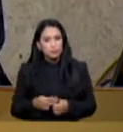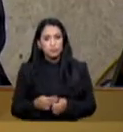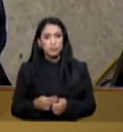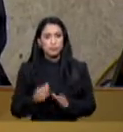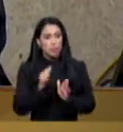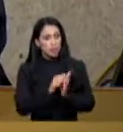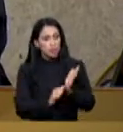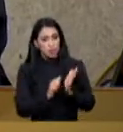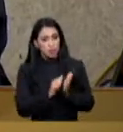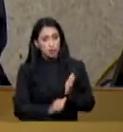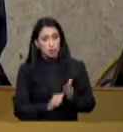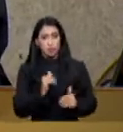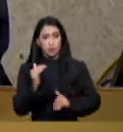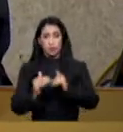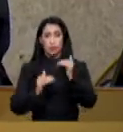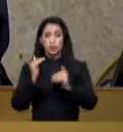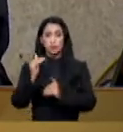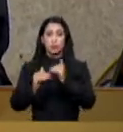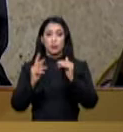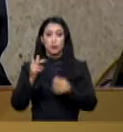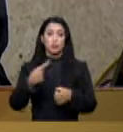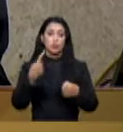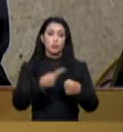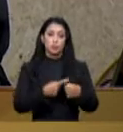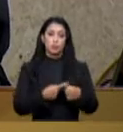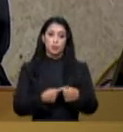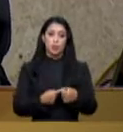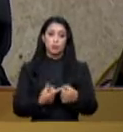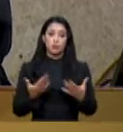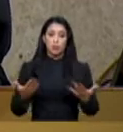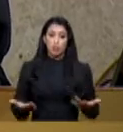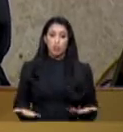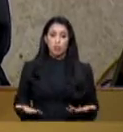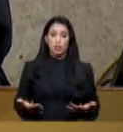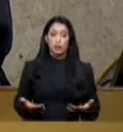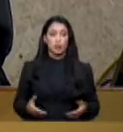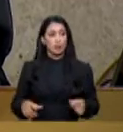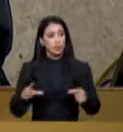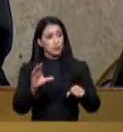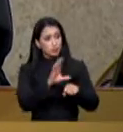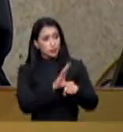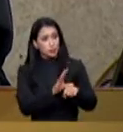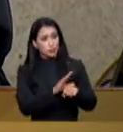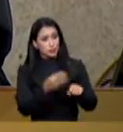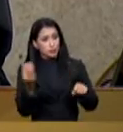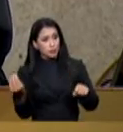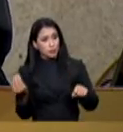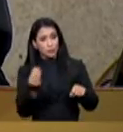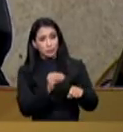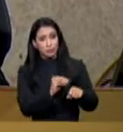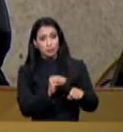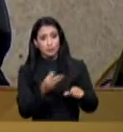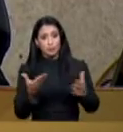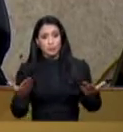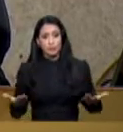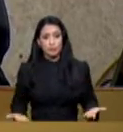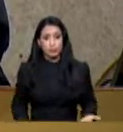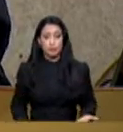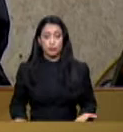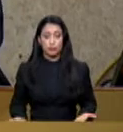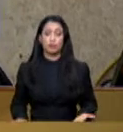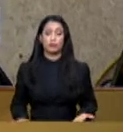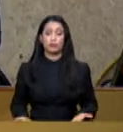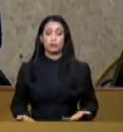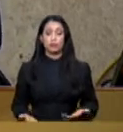urbano, que não é nada mais, nada menos do que o preâmbulo da nossa Constituição Federal. A rigor,